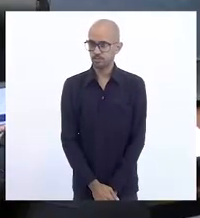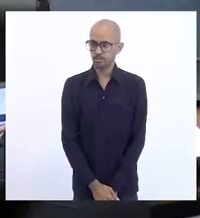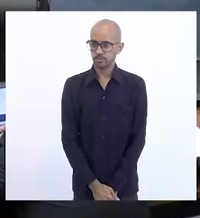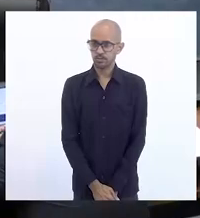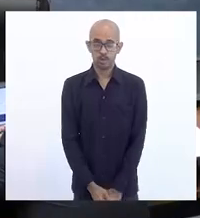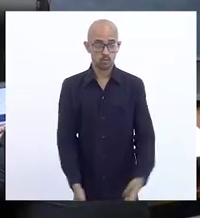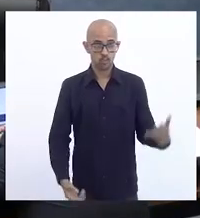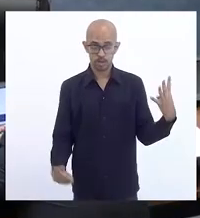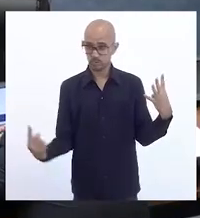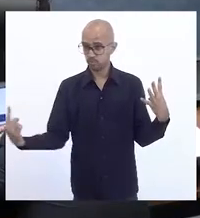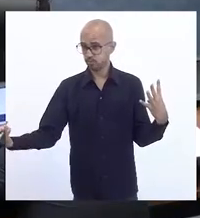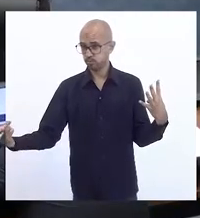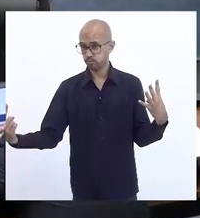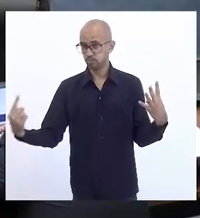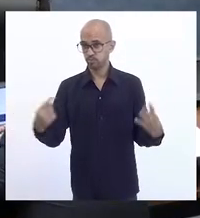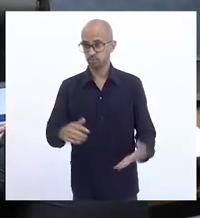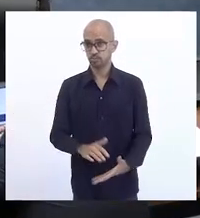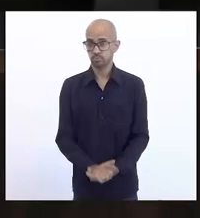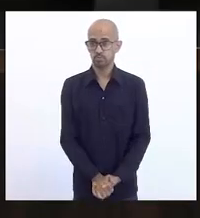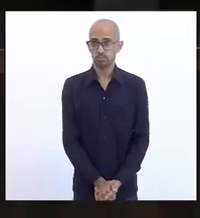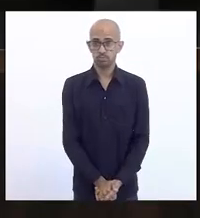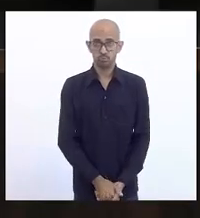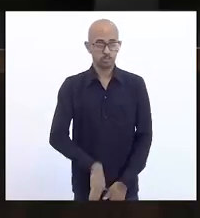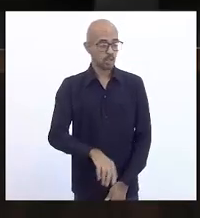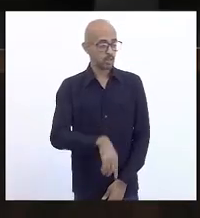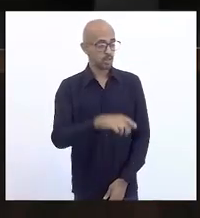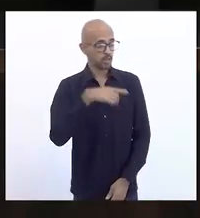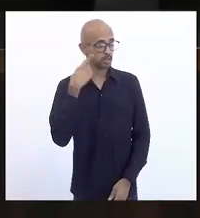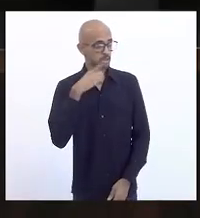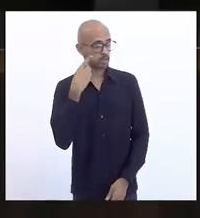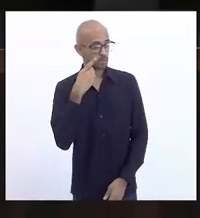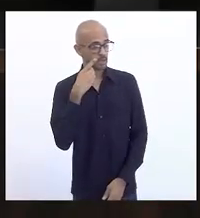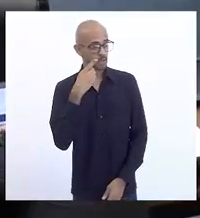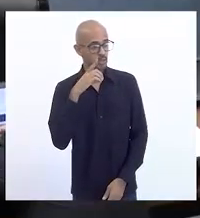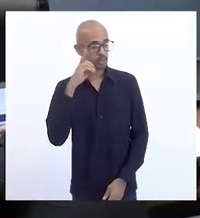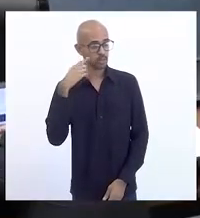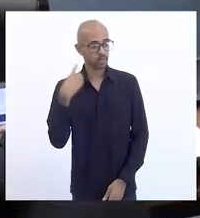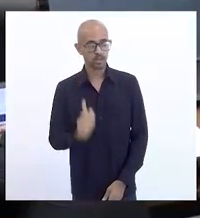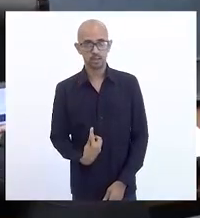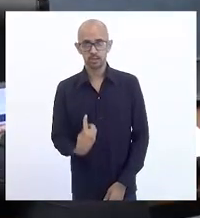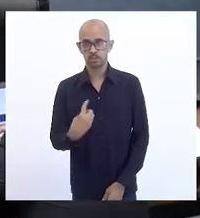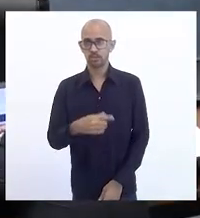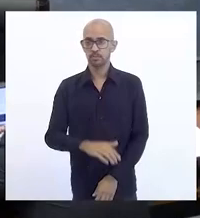4-1. Deputada Dani Monteiro.